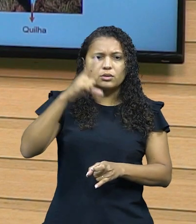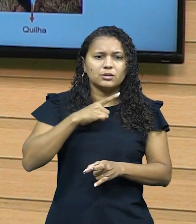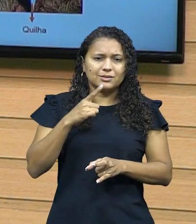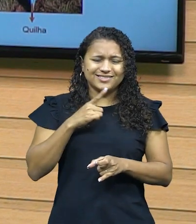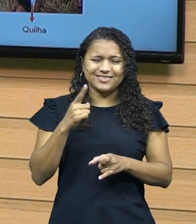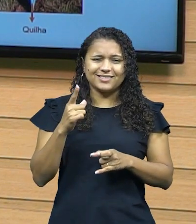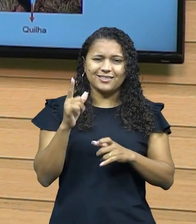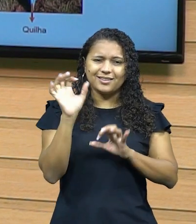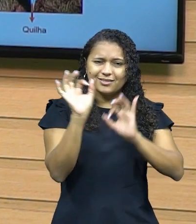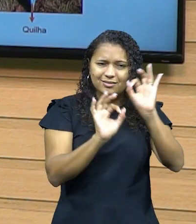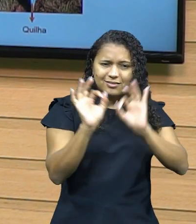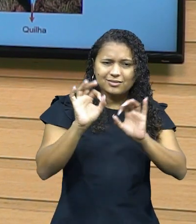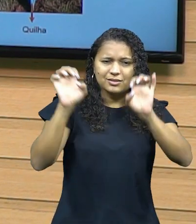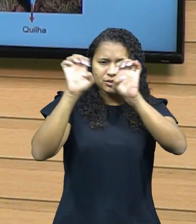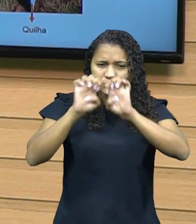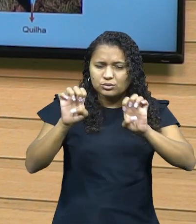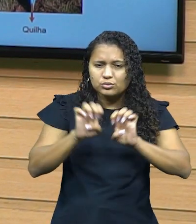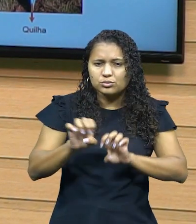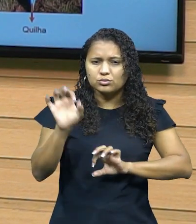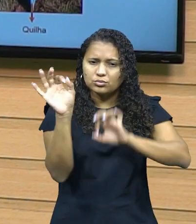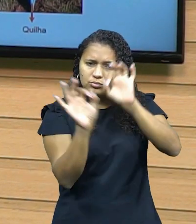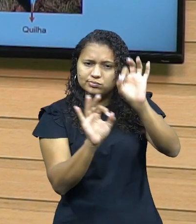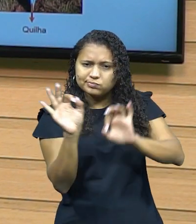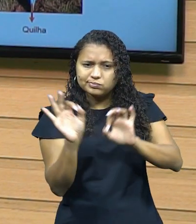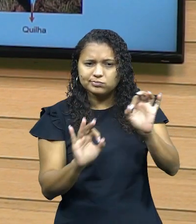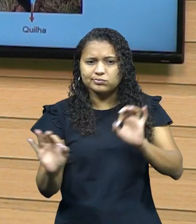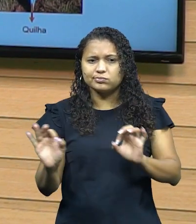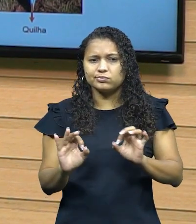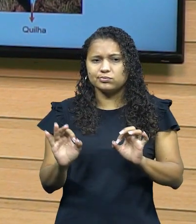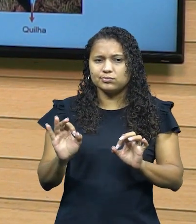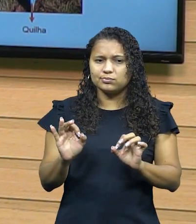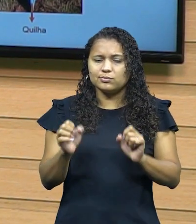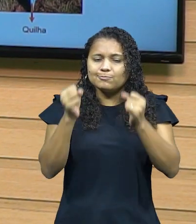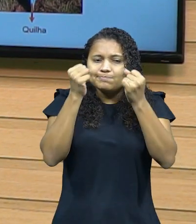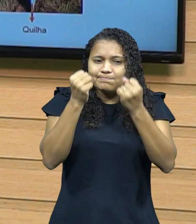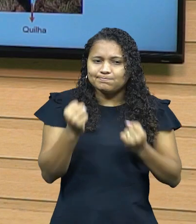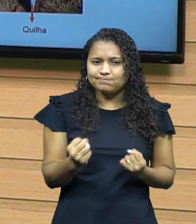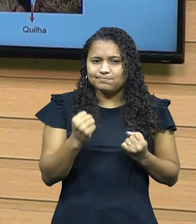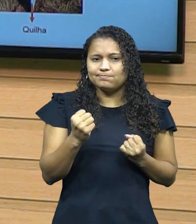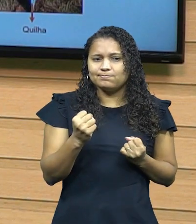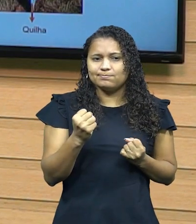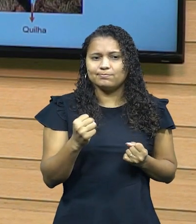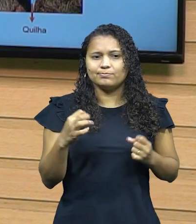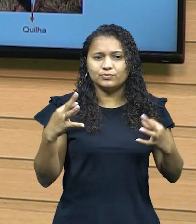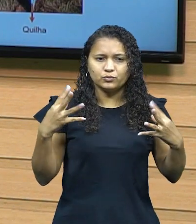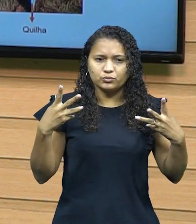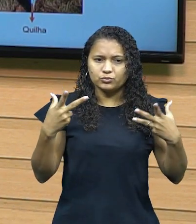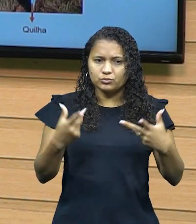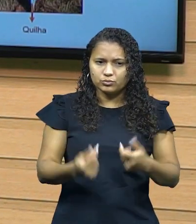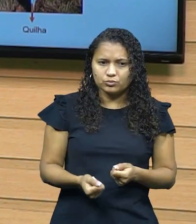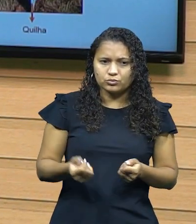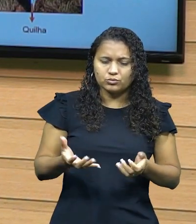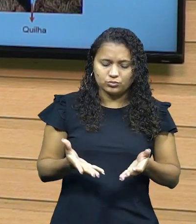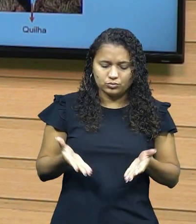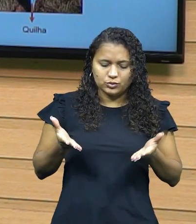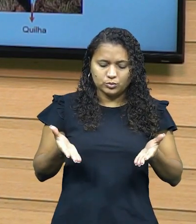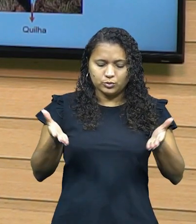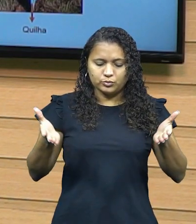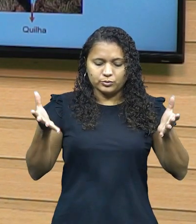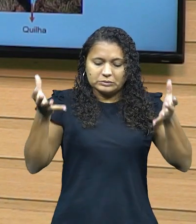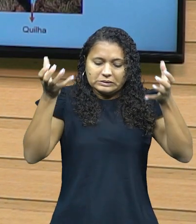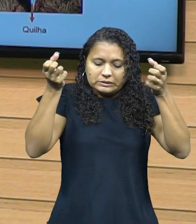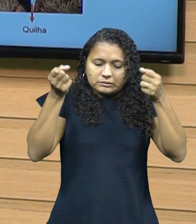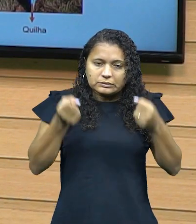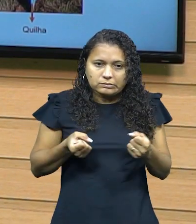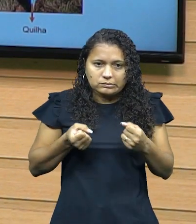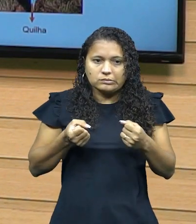essa estabilidade, essa força à embarcação. Ela vai suportar todas as partes dessa